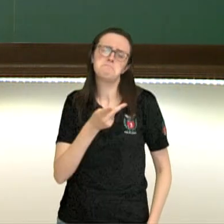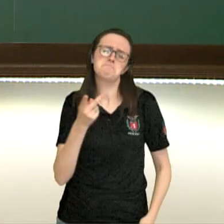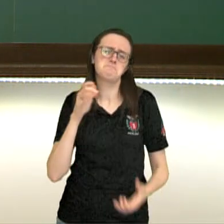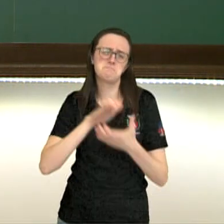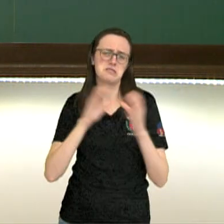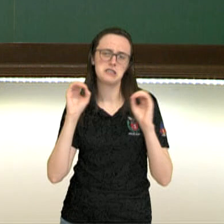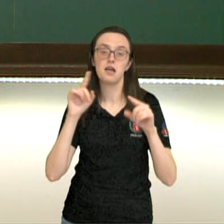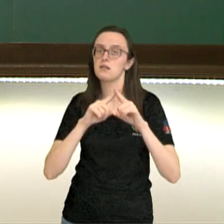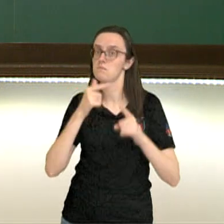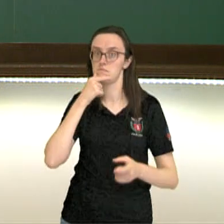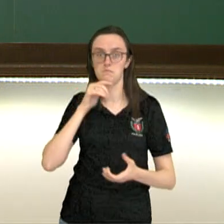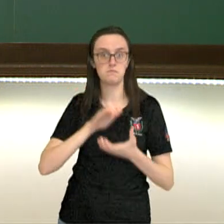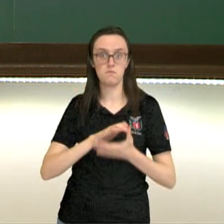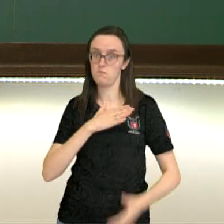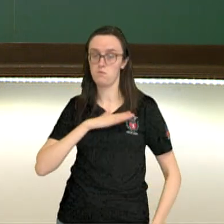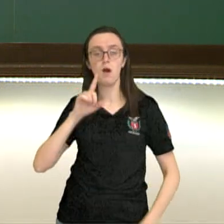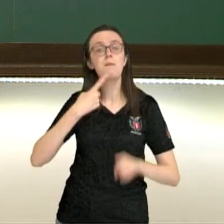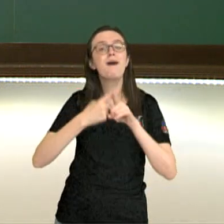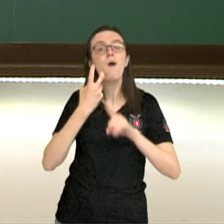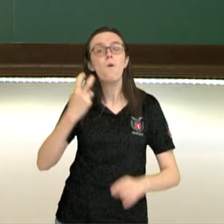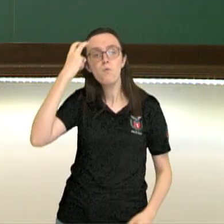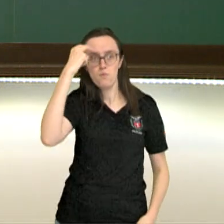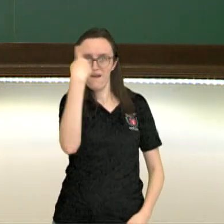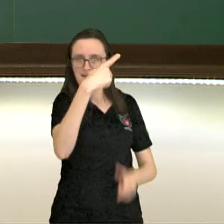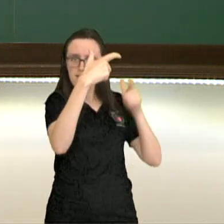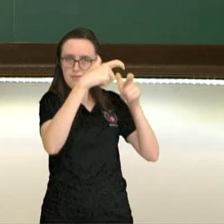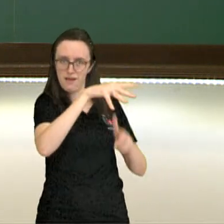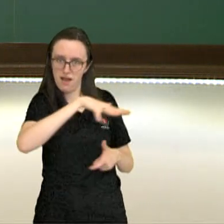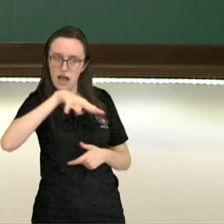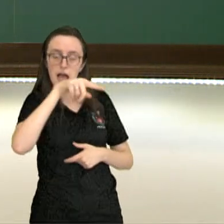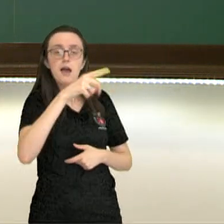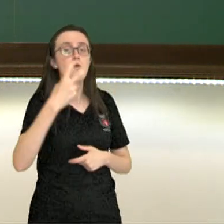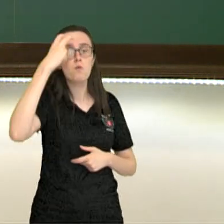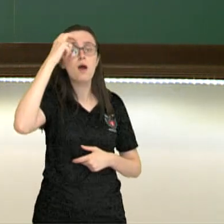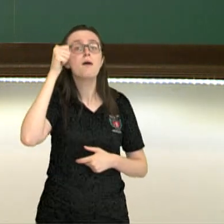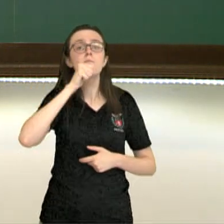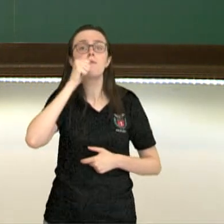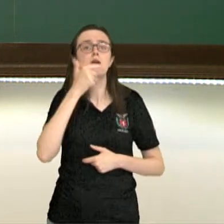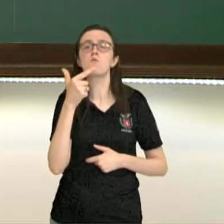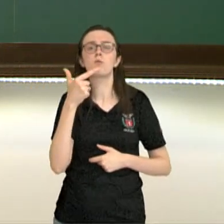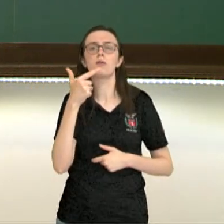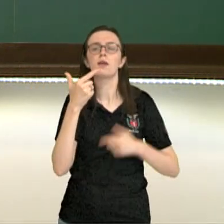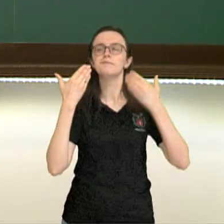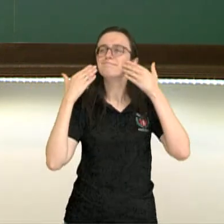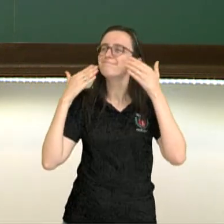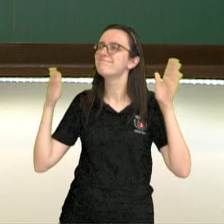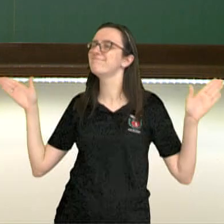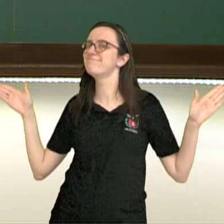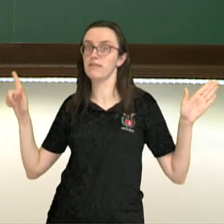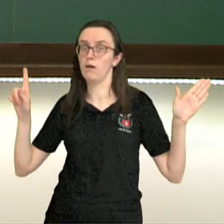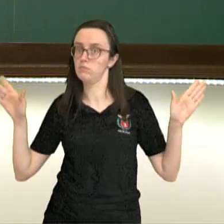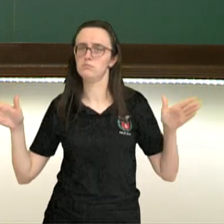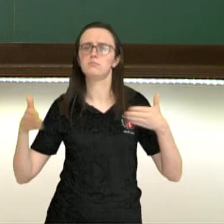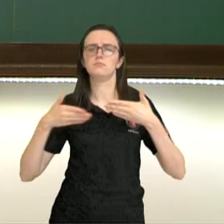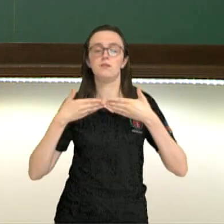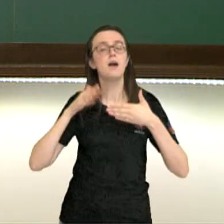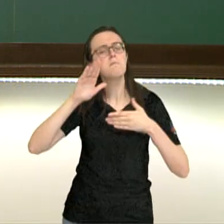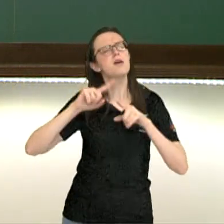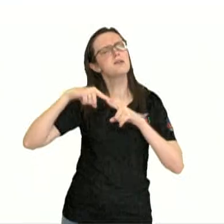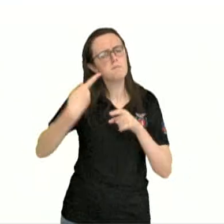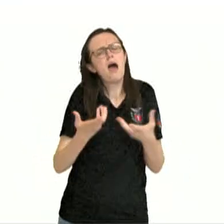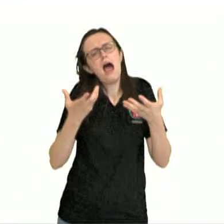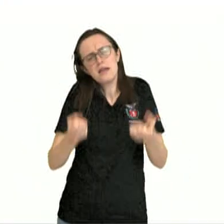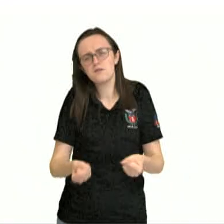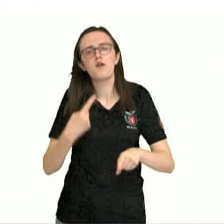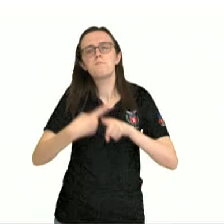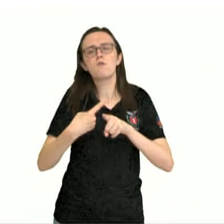se conheciam, a cultura afegã traz uma cultura onde a mulher não tem muito espaço. Mas depois, na sequência, ele aceitou,